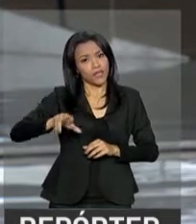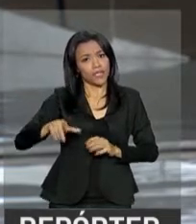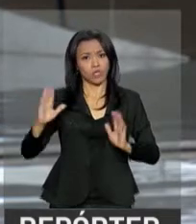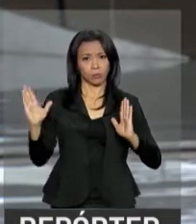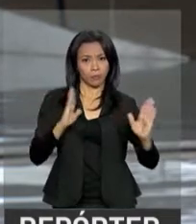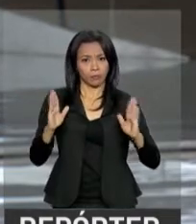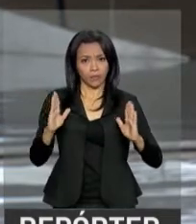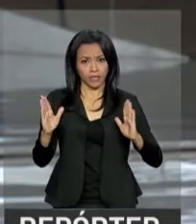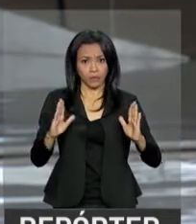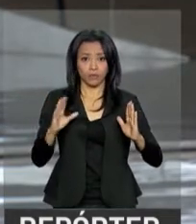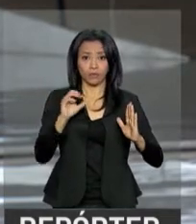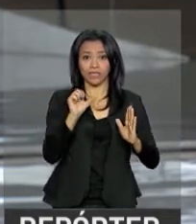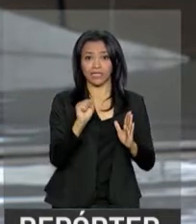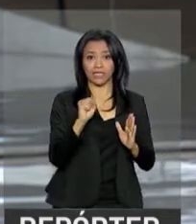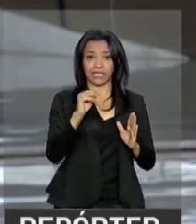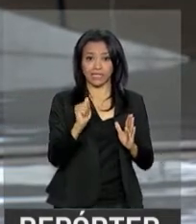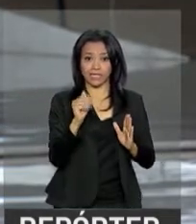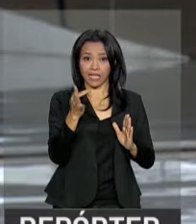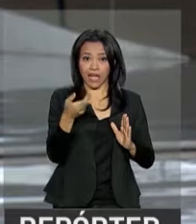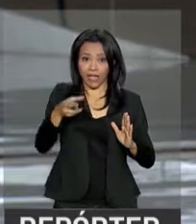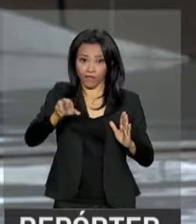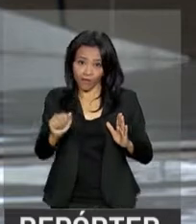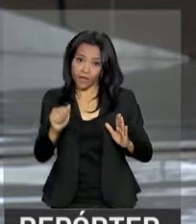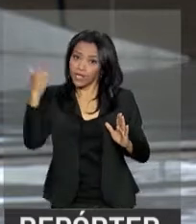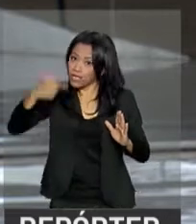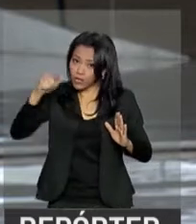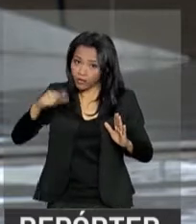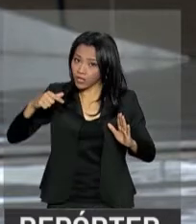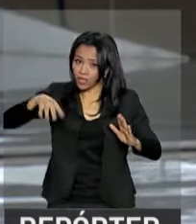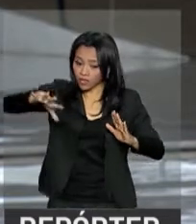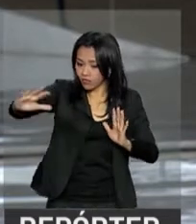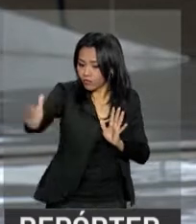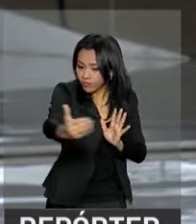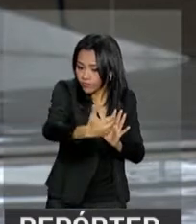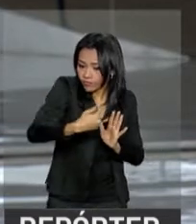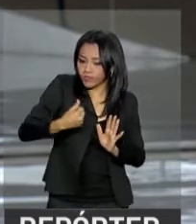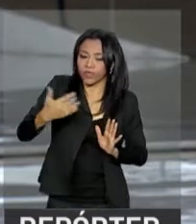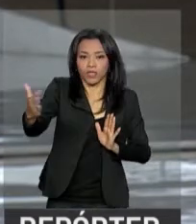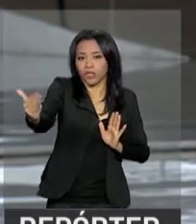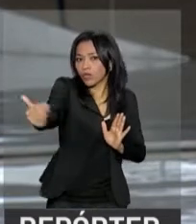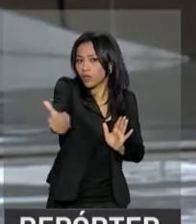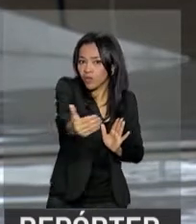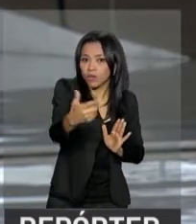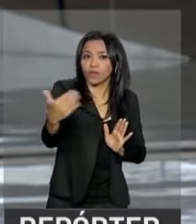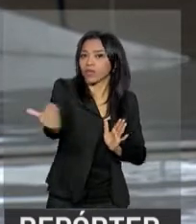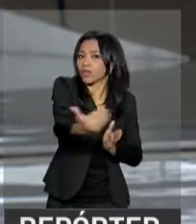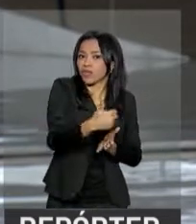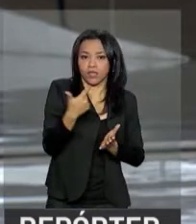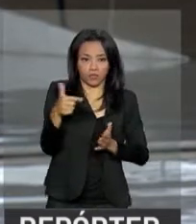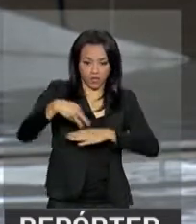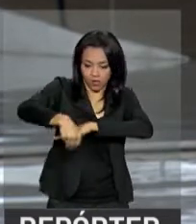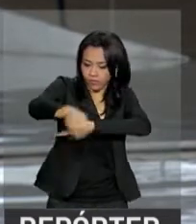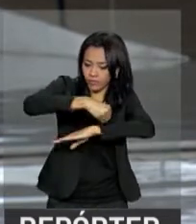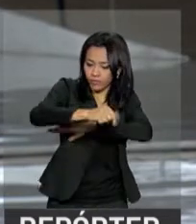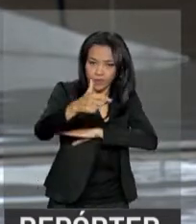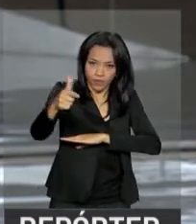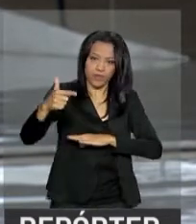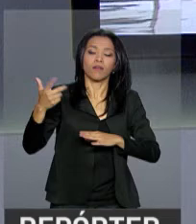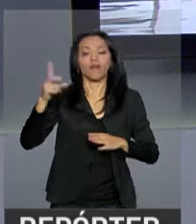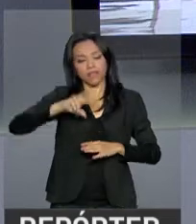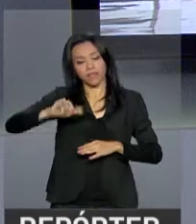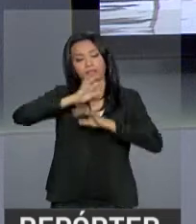de safra e entressafra a expectativa é que a nova tabela seja divulgada ainda nesta semana e volta com você e